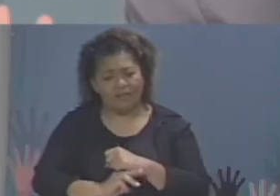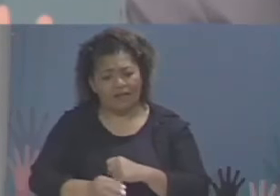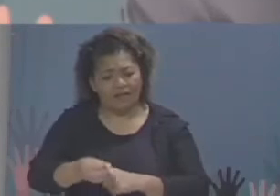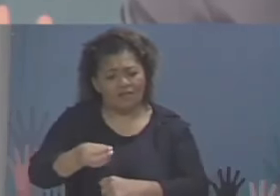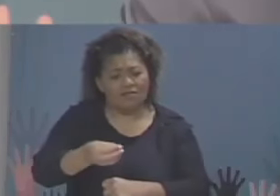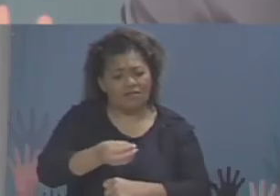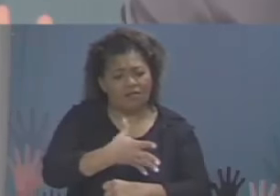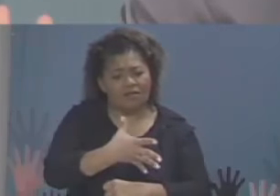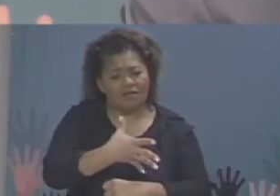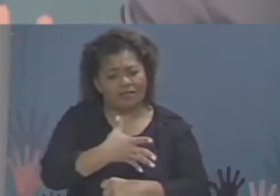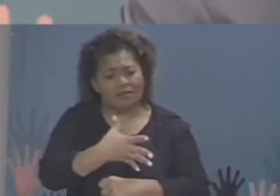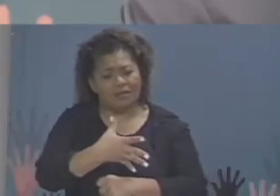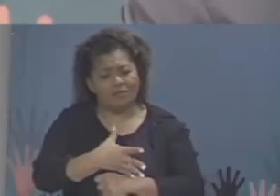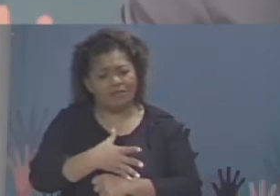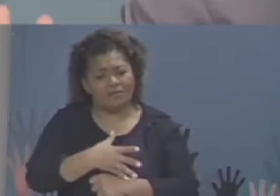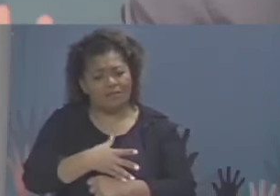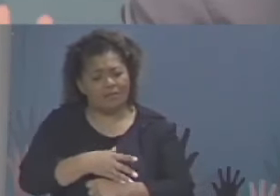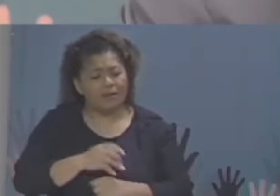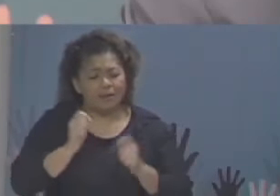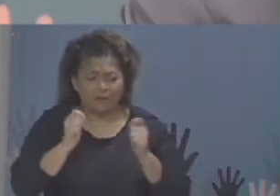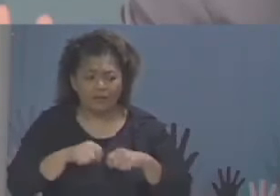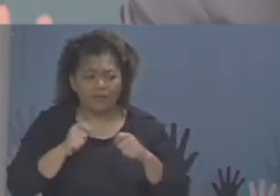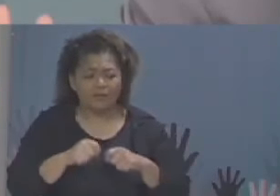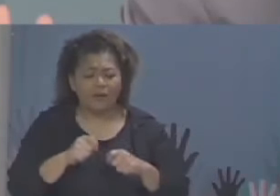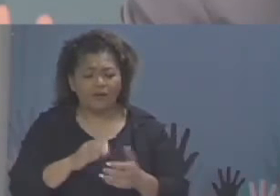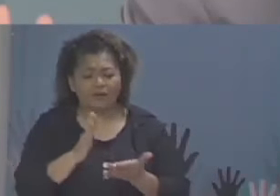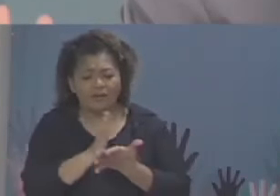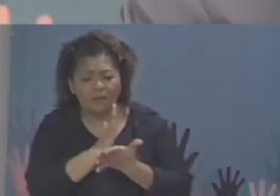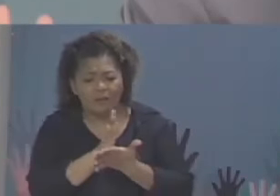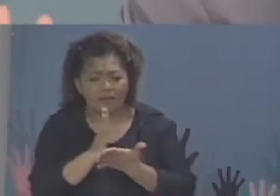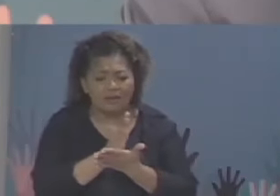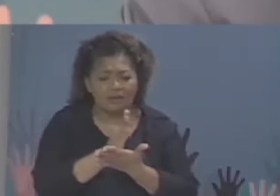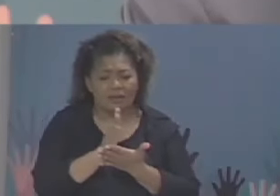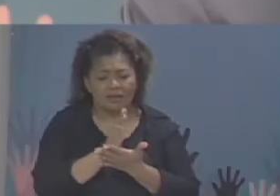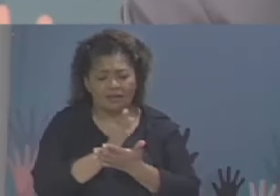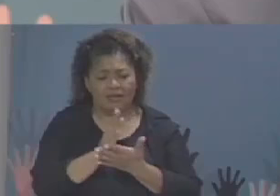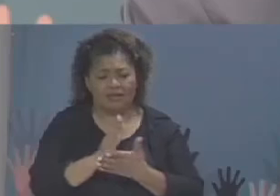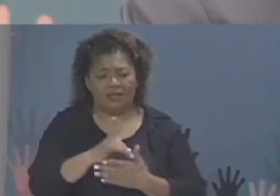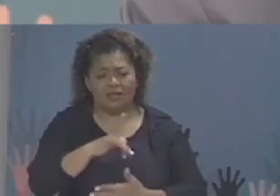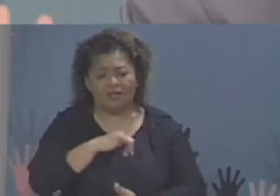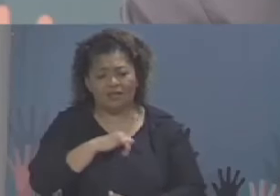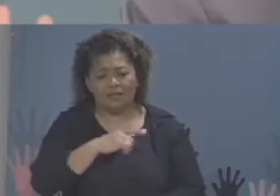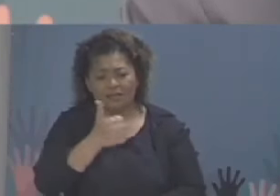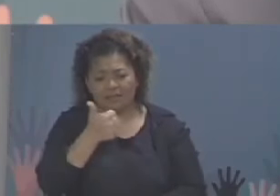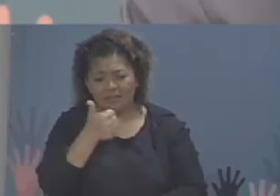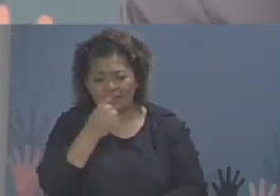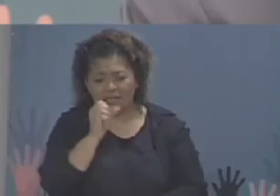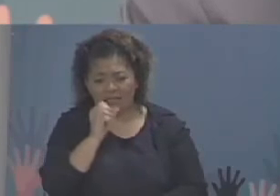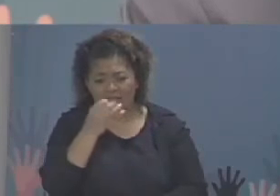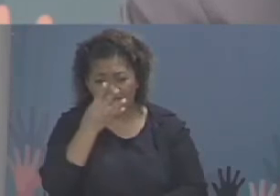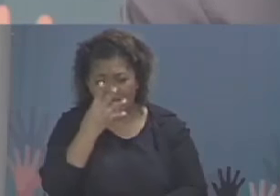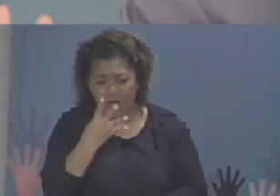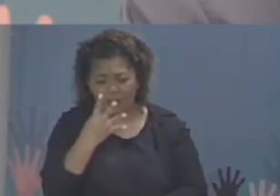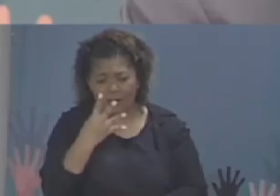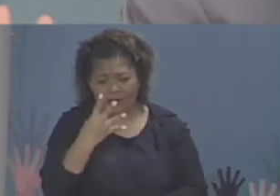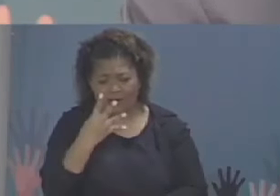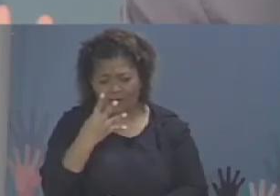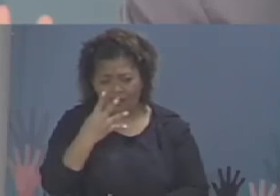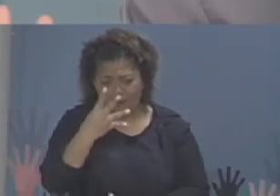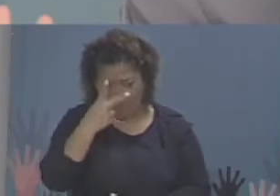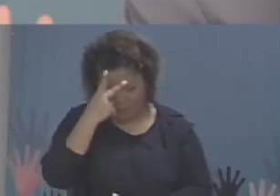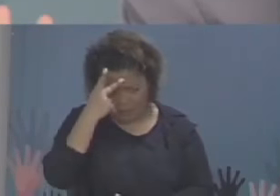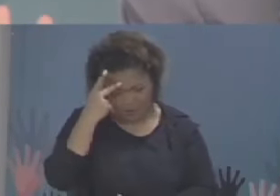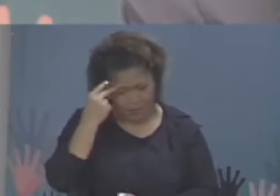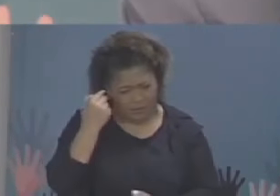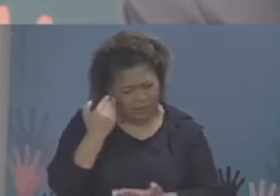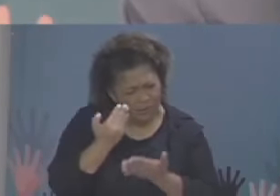inovação, e uma ferramenta estratégica, porque, não sei se você sabe, nós temos 164 mil estudantes de graduação e 275 por